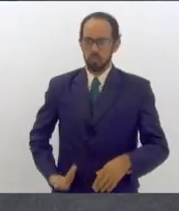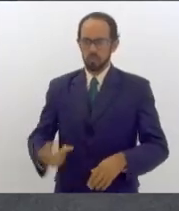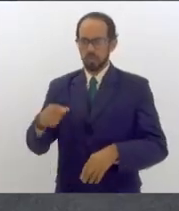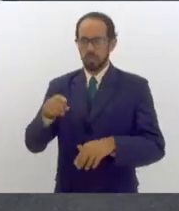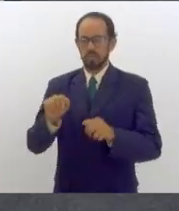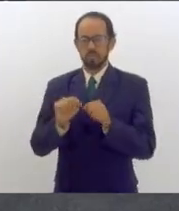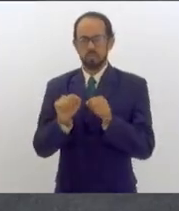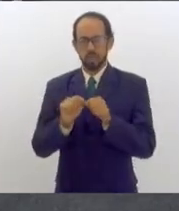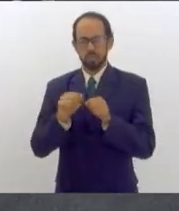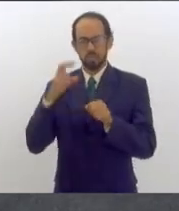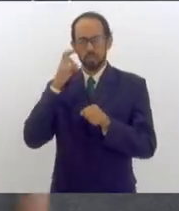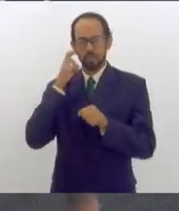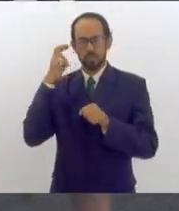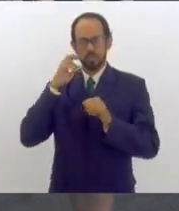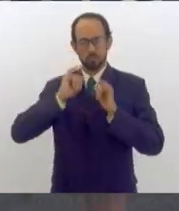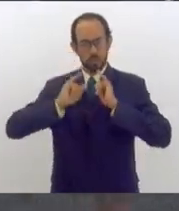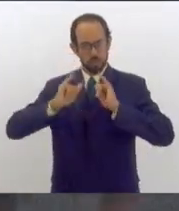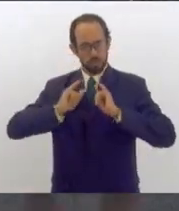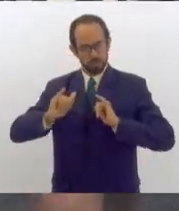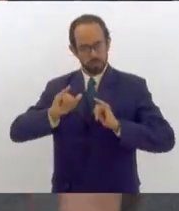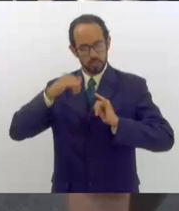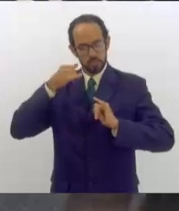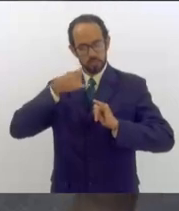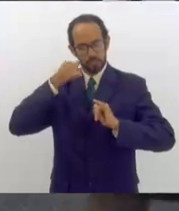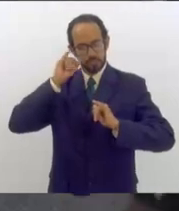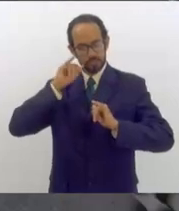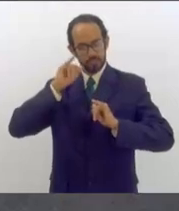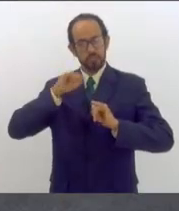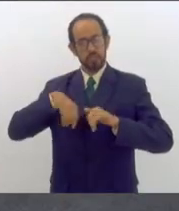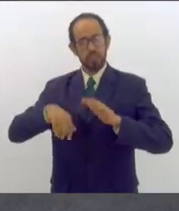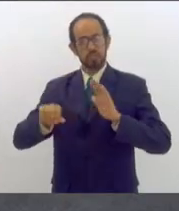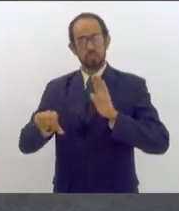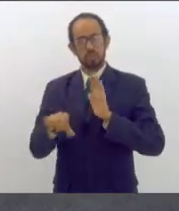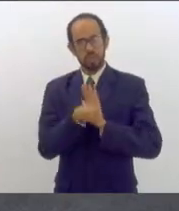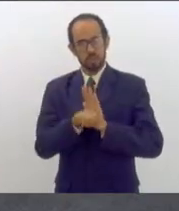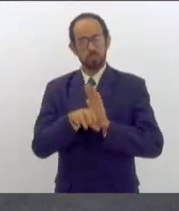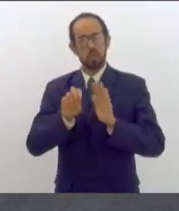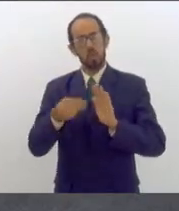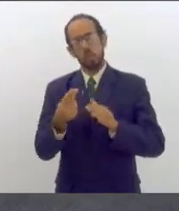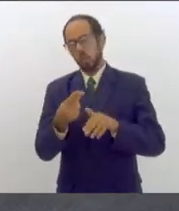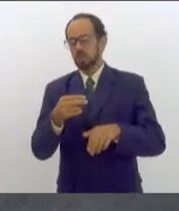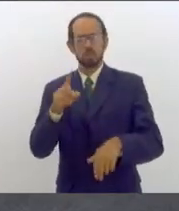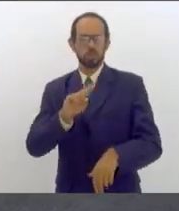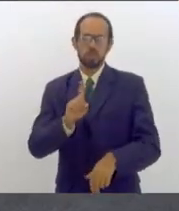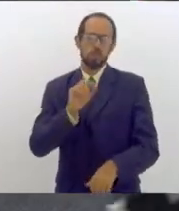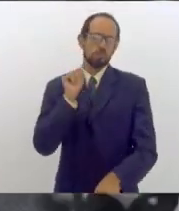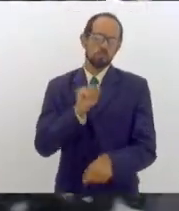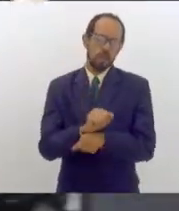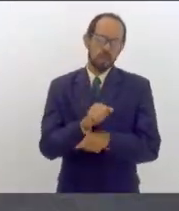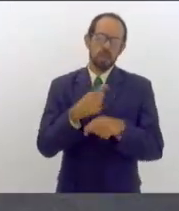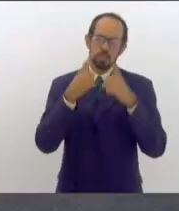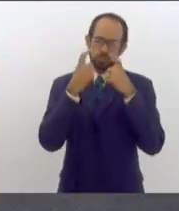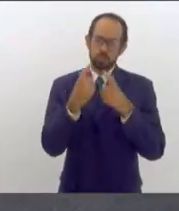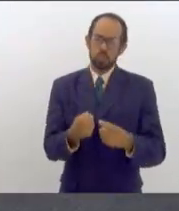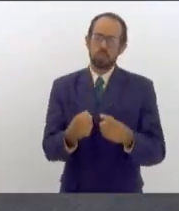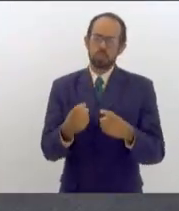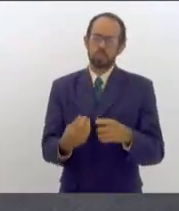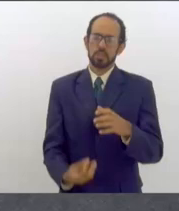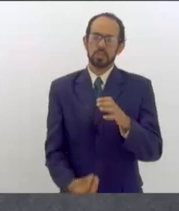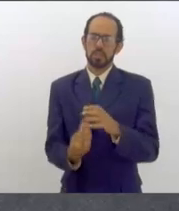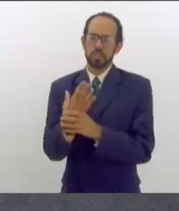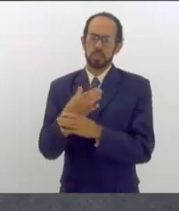feita com inteligência informação e Prevenção ou não sairemos desse ciclo de violência que deixa no Rio de Janeiro